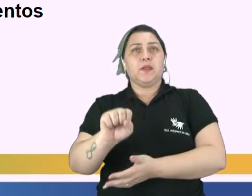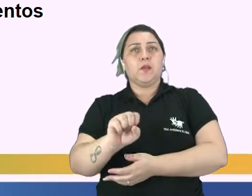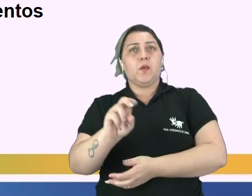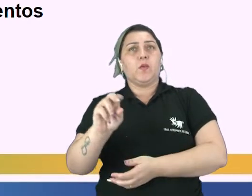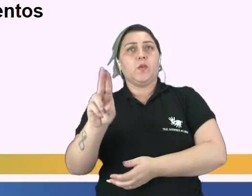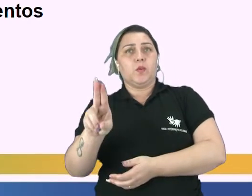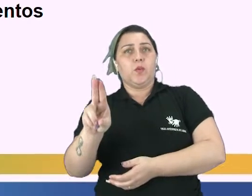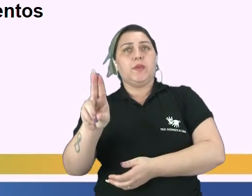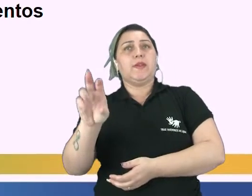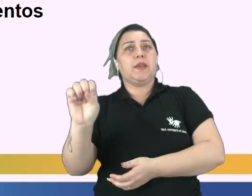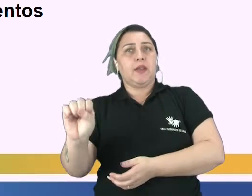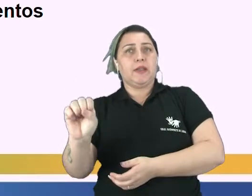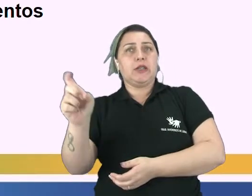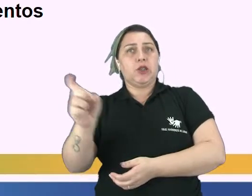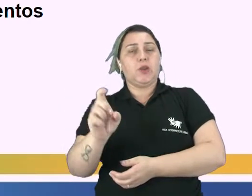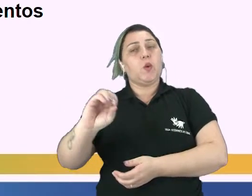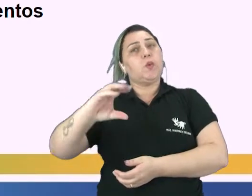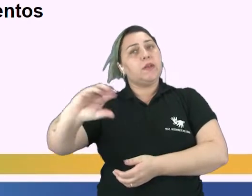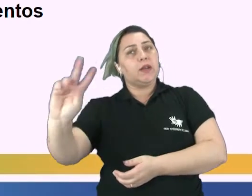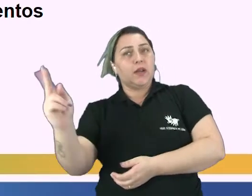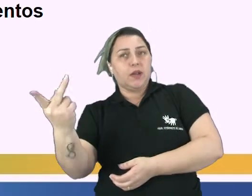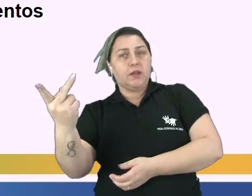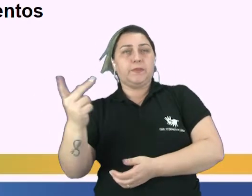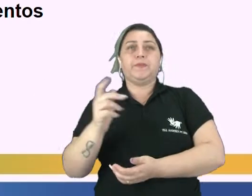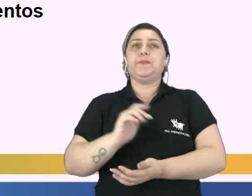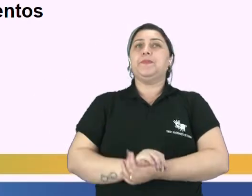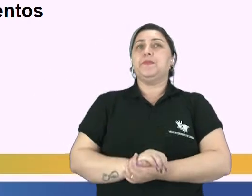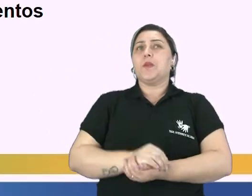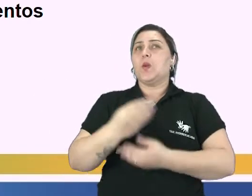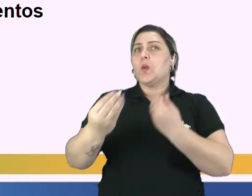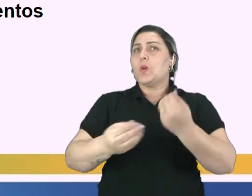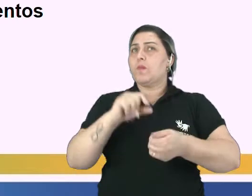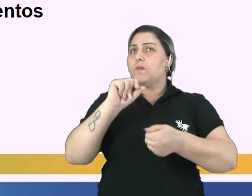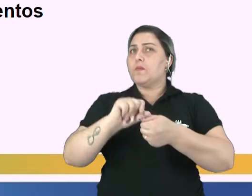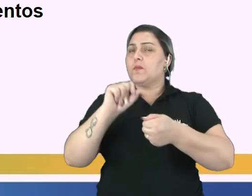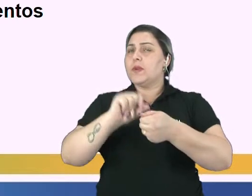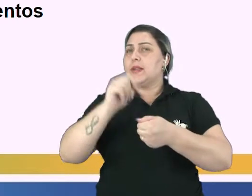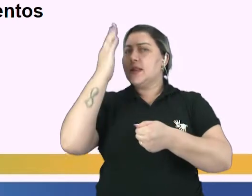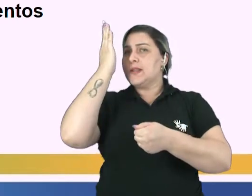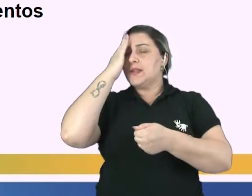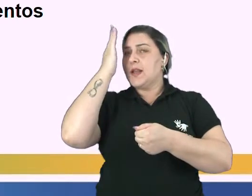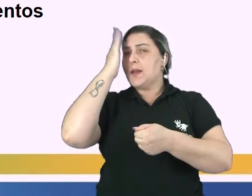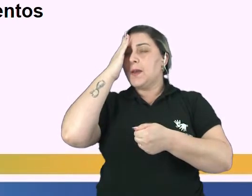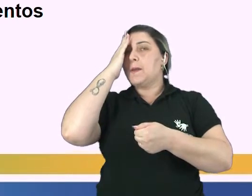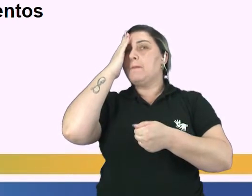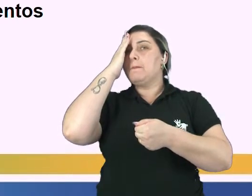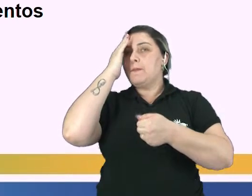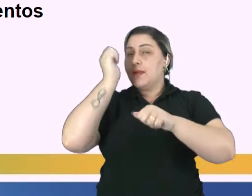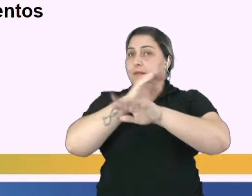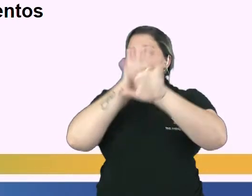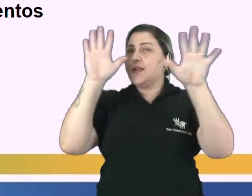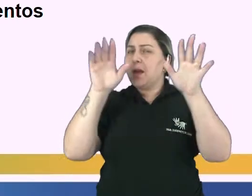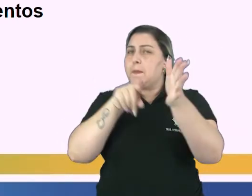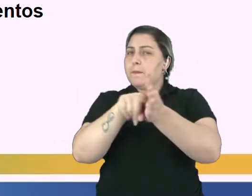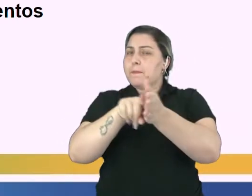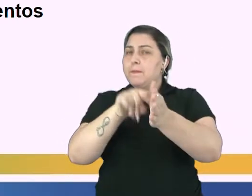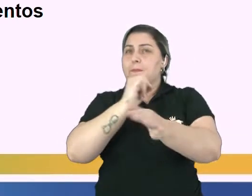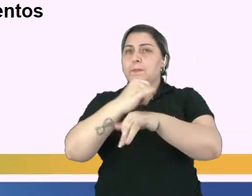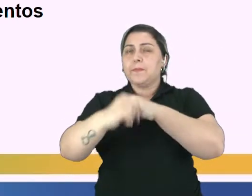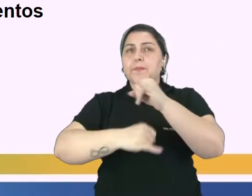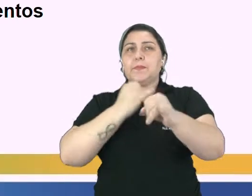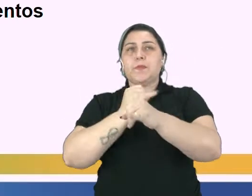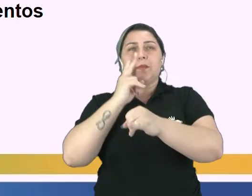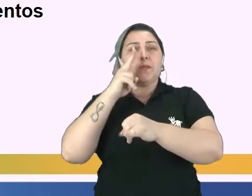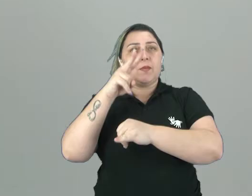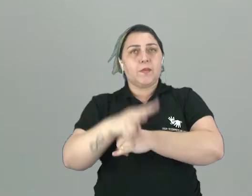ou dois, se é com X ou CH? Como fez para resolver sua dúvida? Você pesquisou na internet, olhou